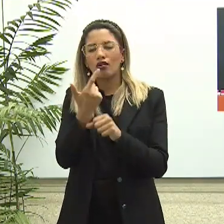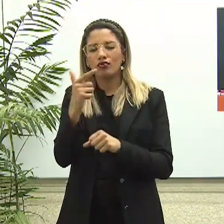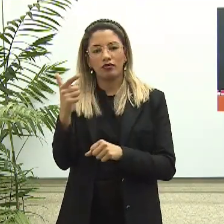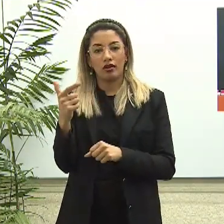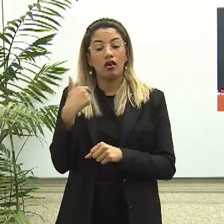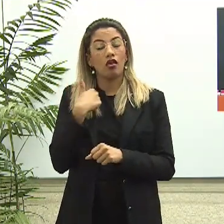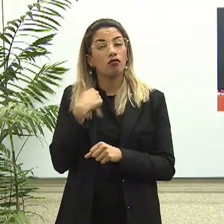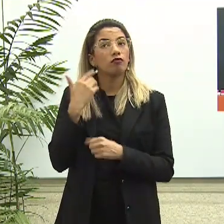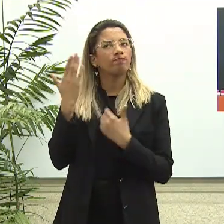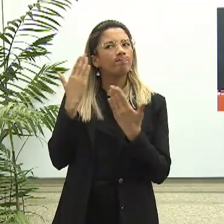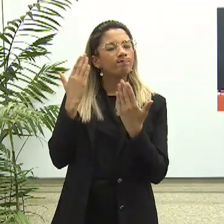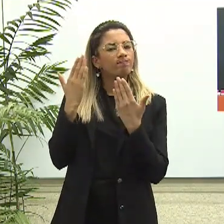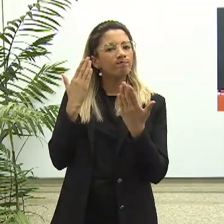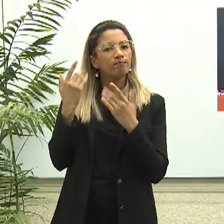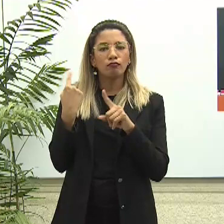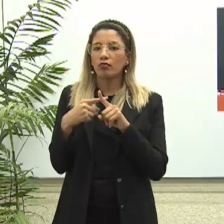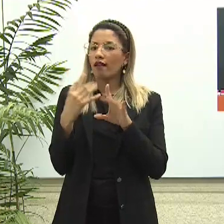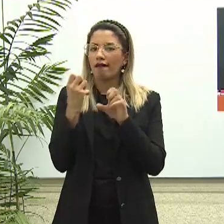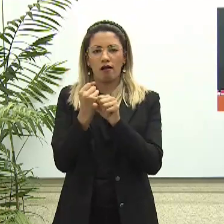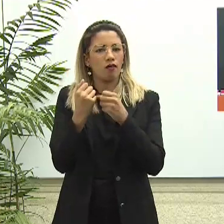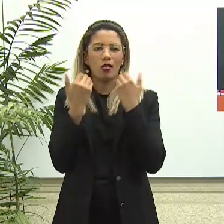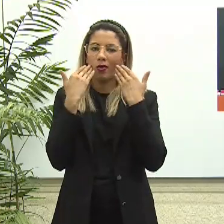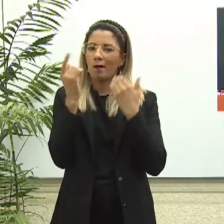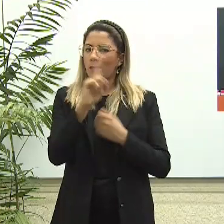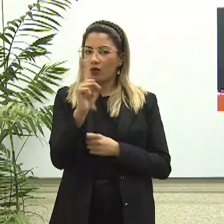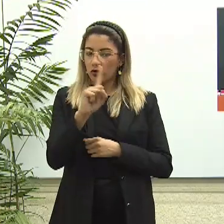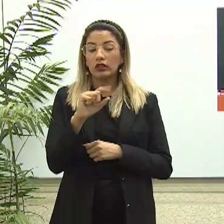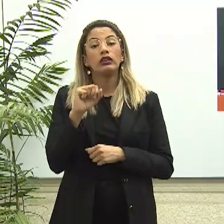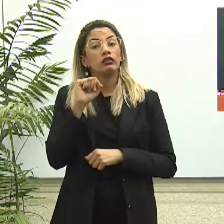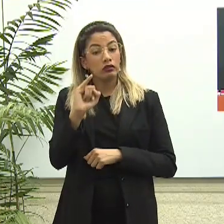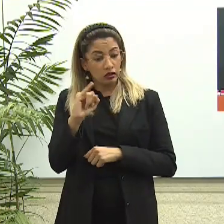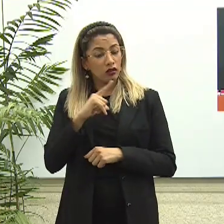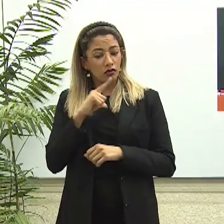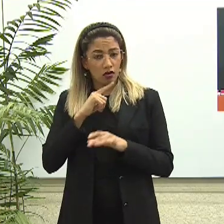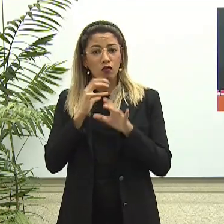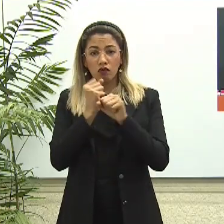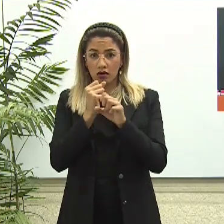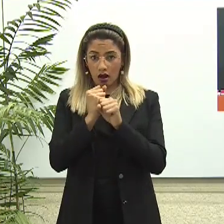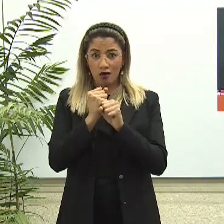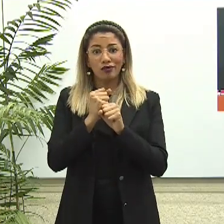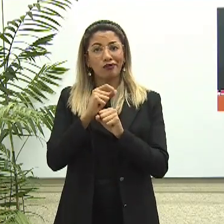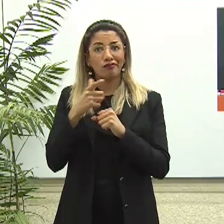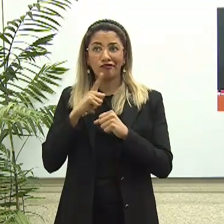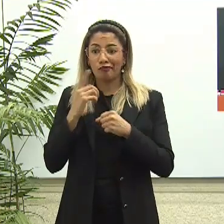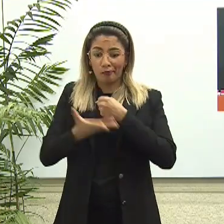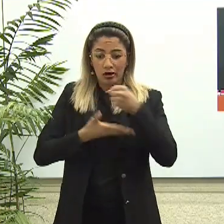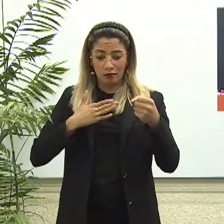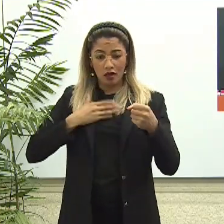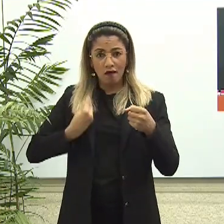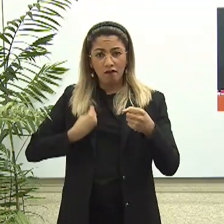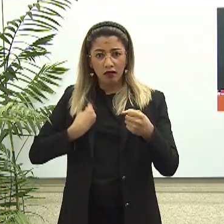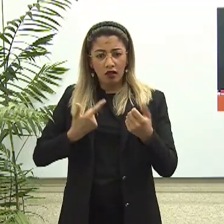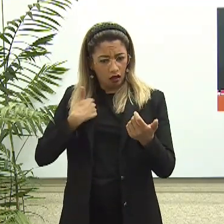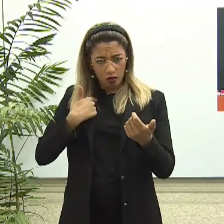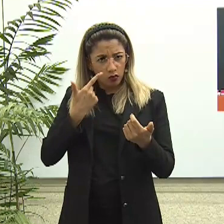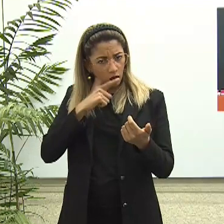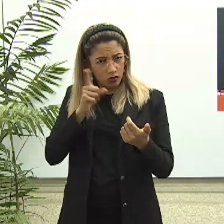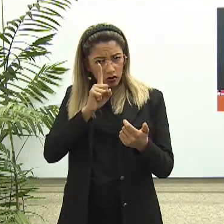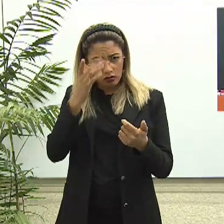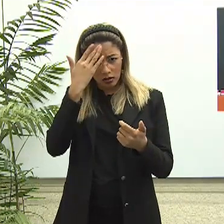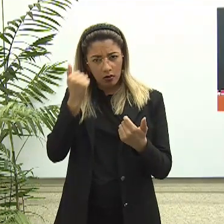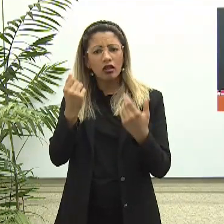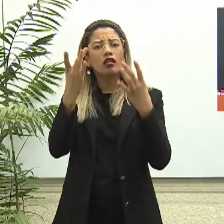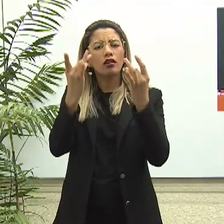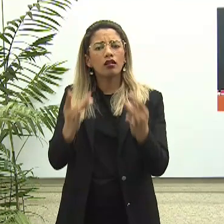porque o cálculo não é transparente Então você tem um cálculo que decide a minha vida sem me consultar né tô falando do scord de crédito mas e se